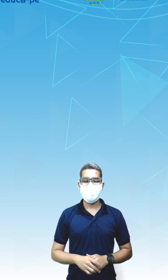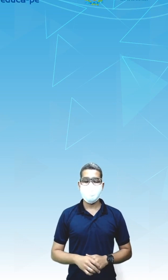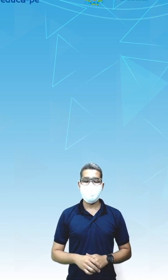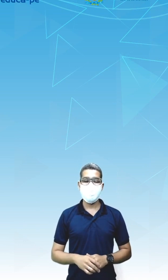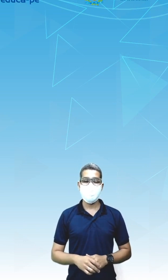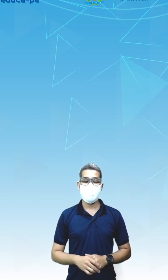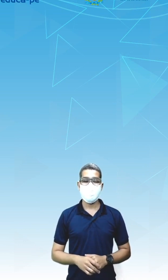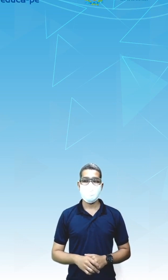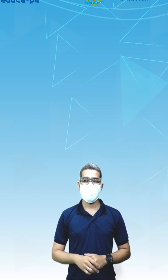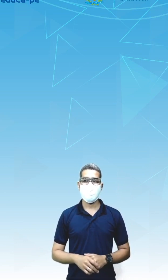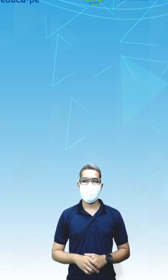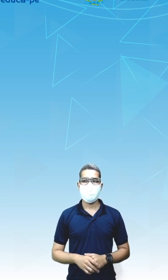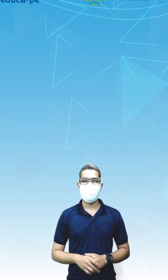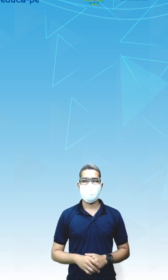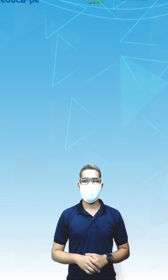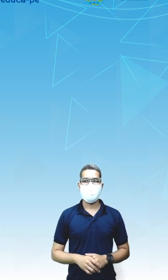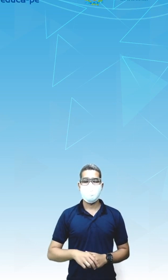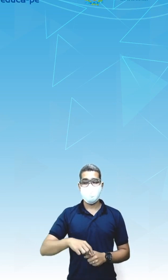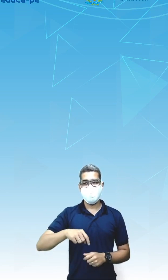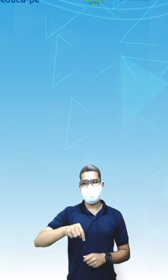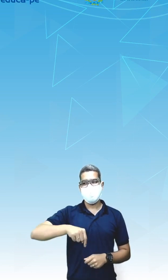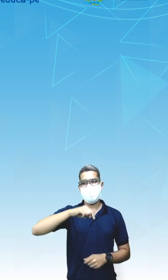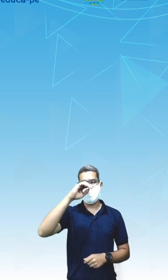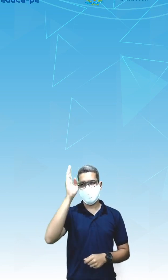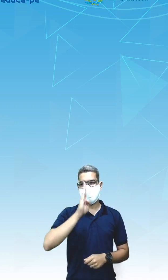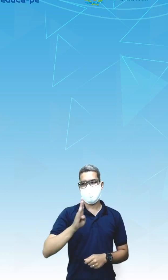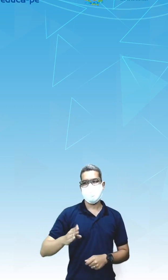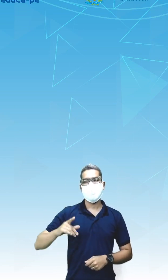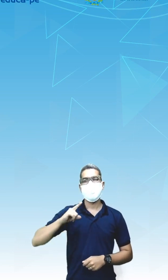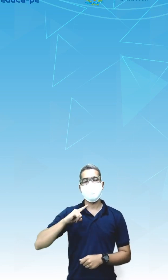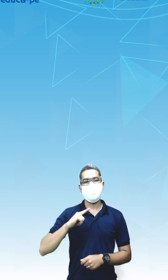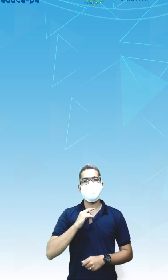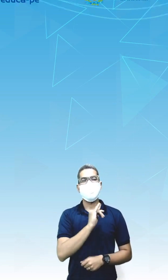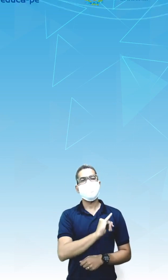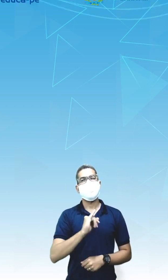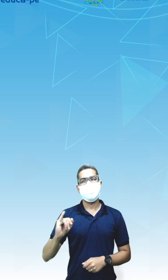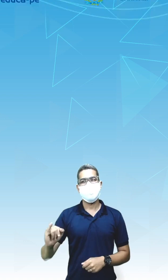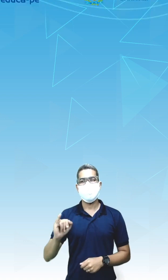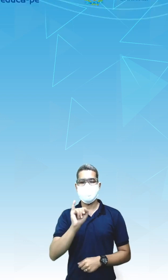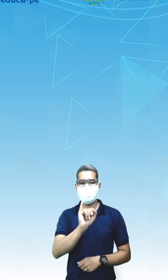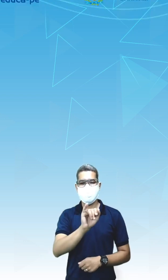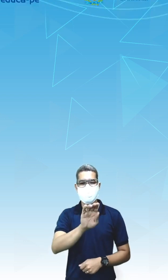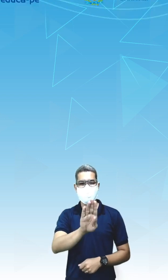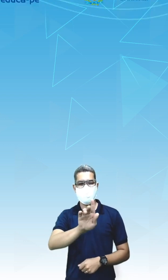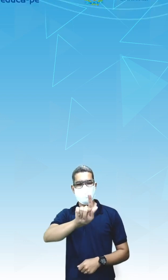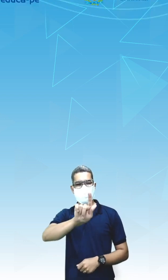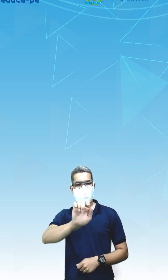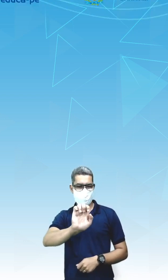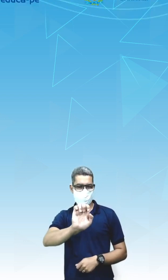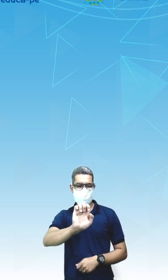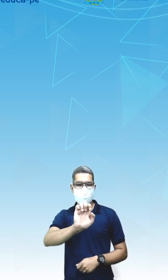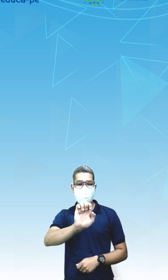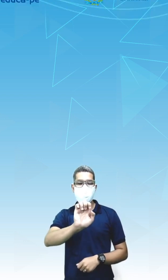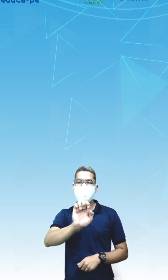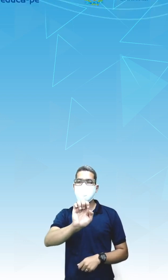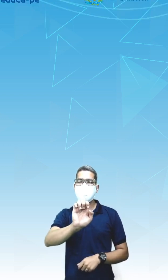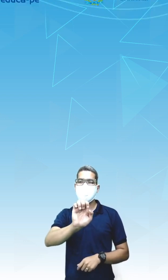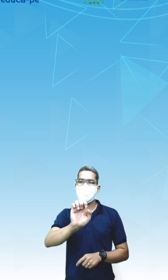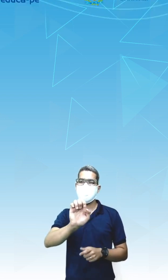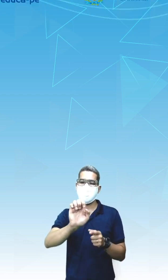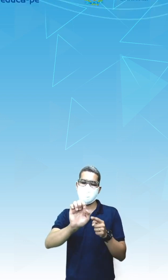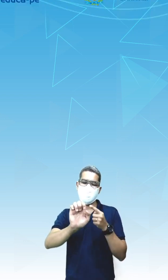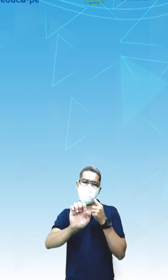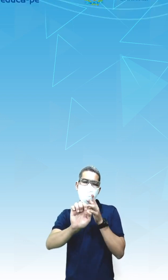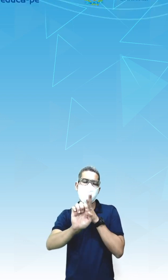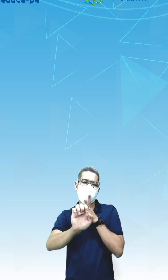Desculpa. Aqui no Brasil, a gente tem um instituto chamado Instituto Brasileiro de Geografia e Estatística,